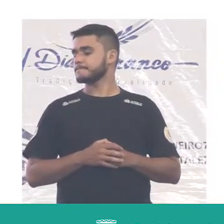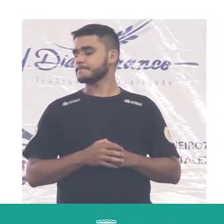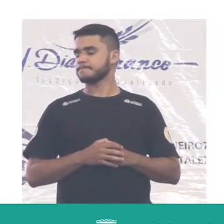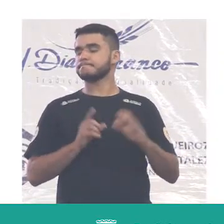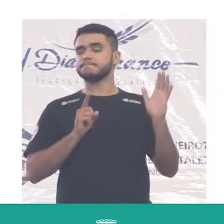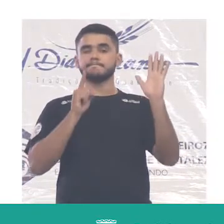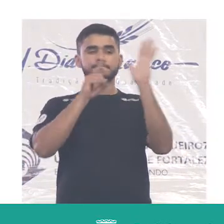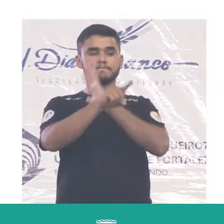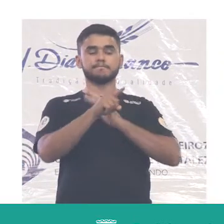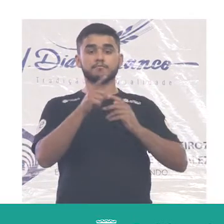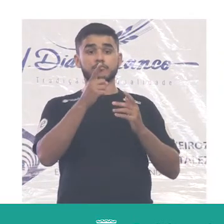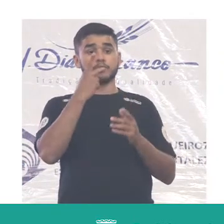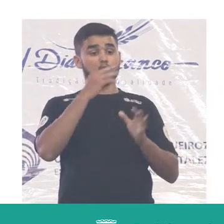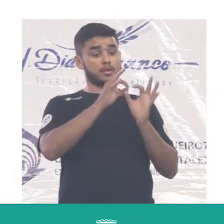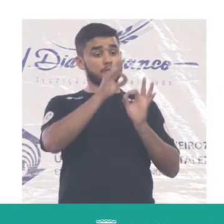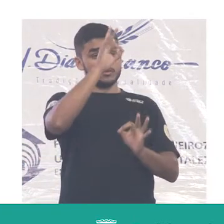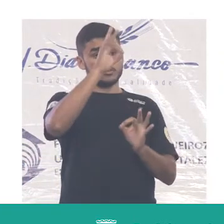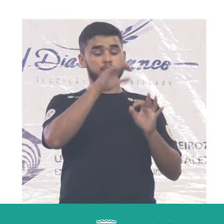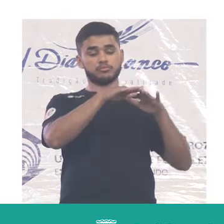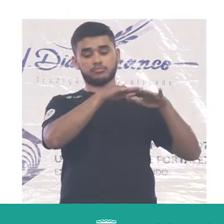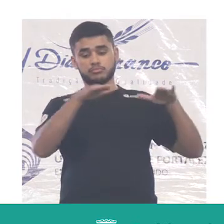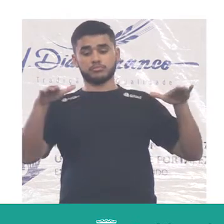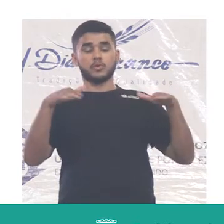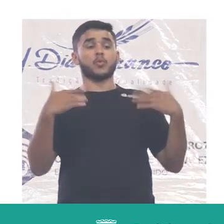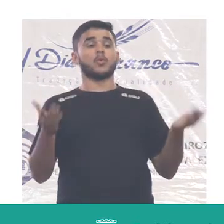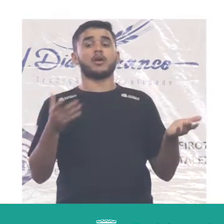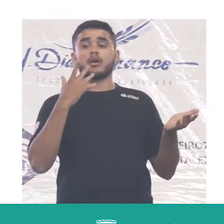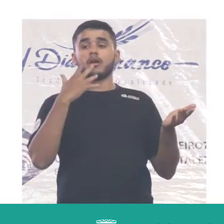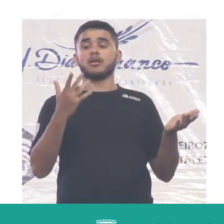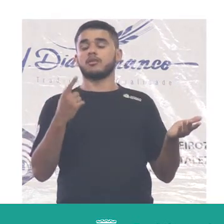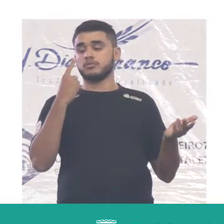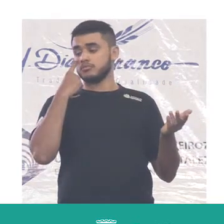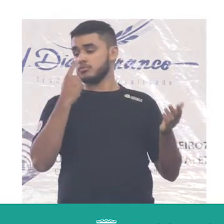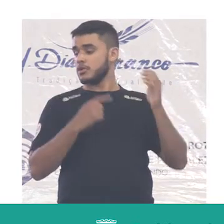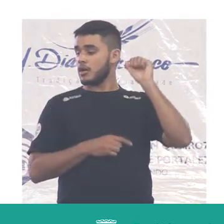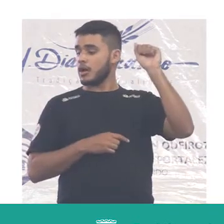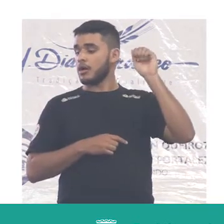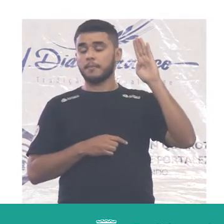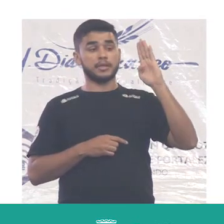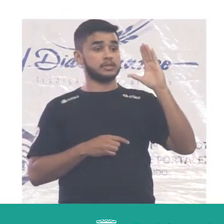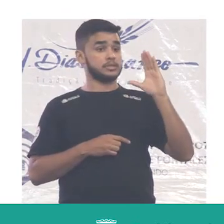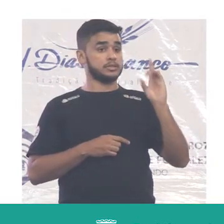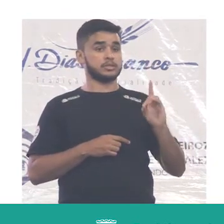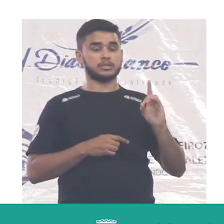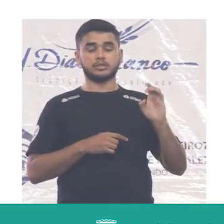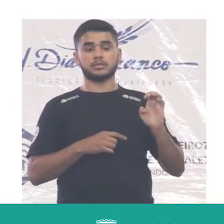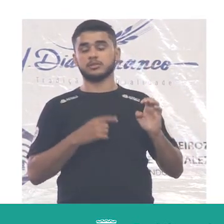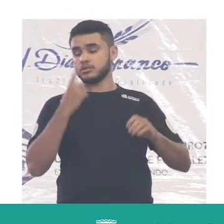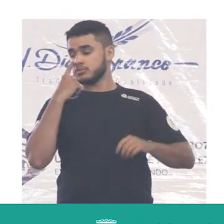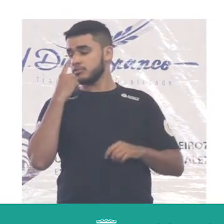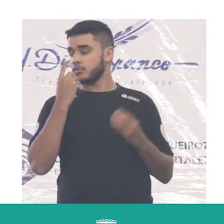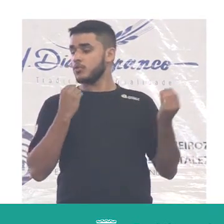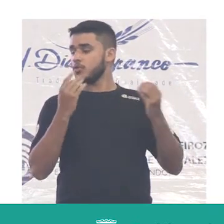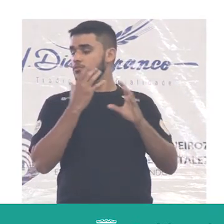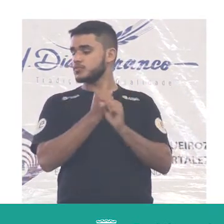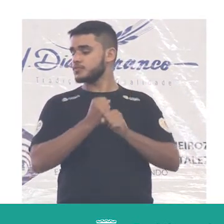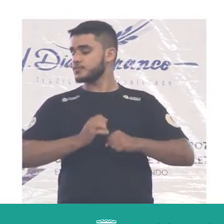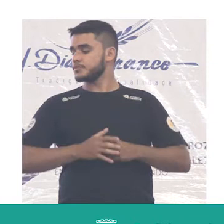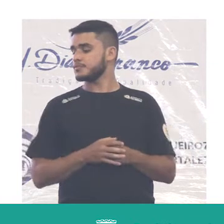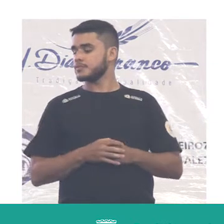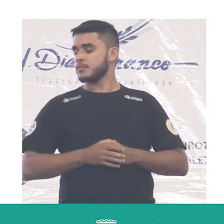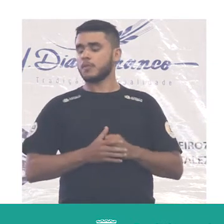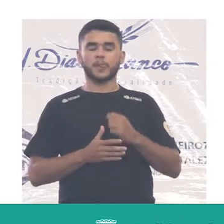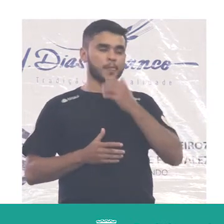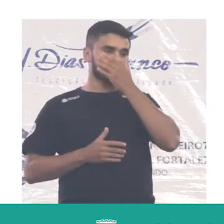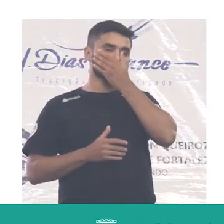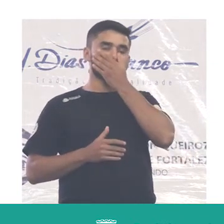A altura da base que há nesse reservatório é quanto? Ele pede a altura. Vamos fazer as contas, vamos lá.